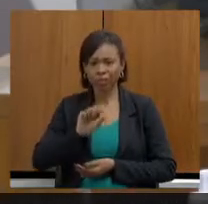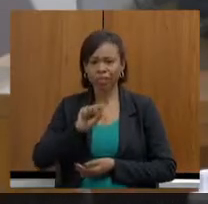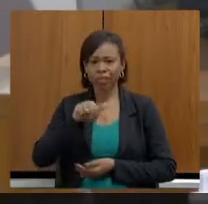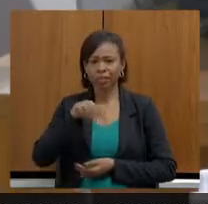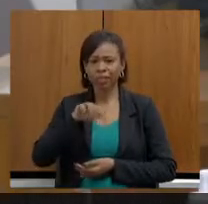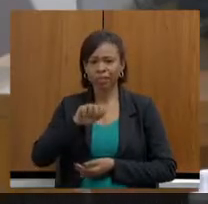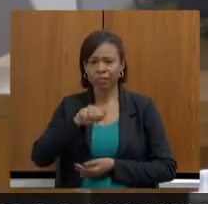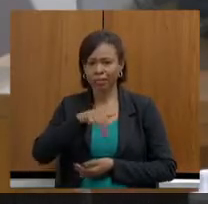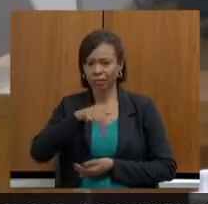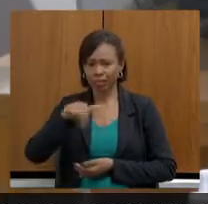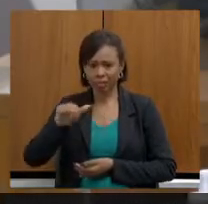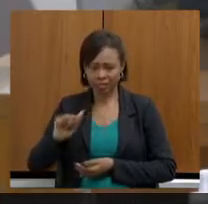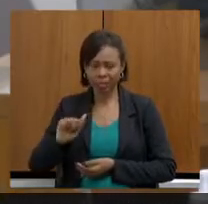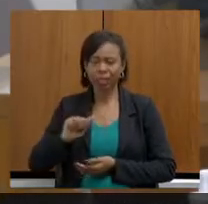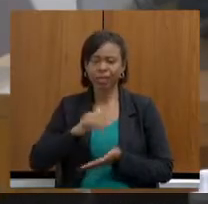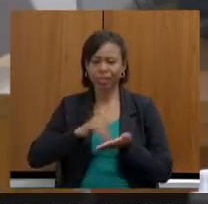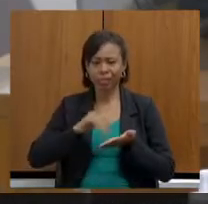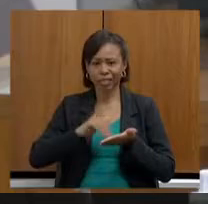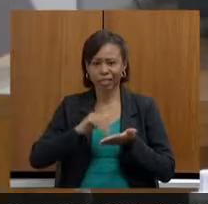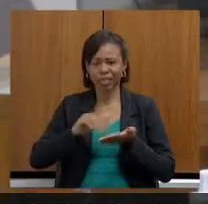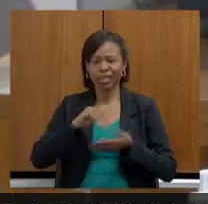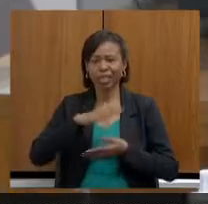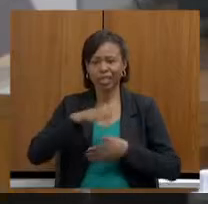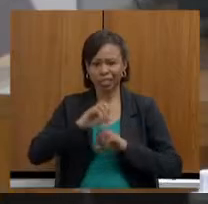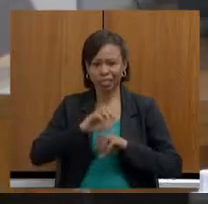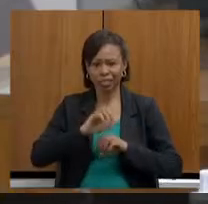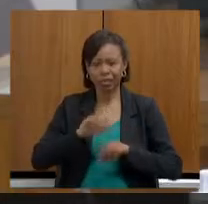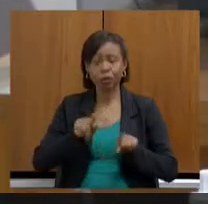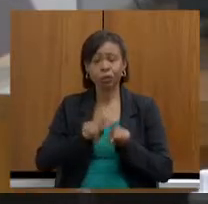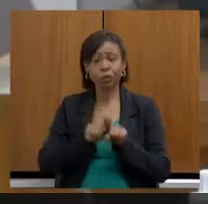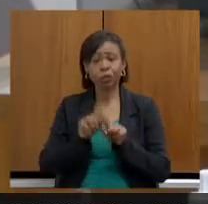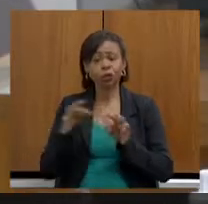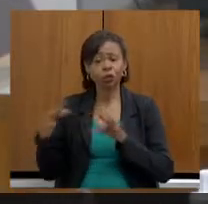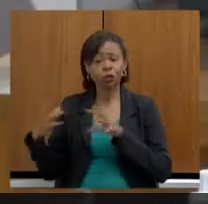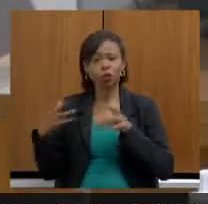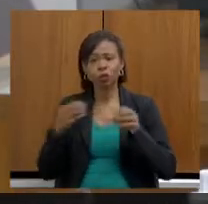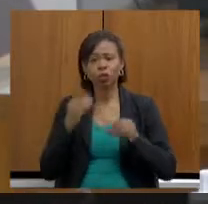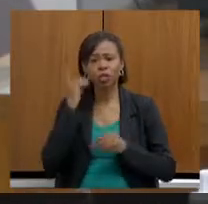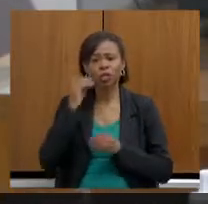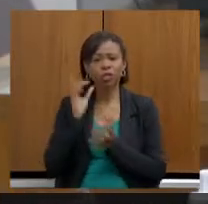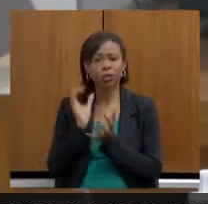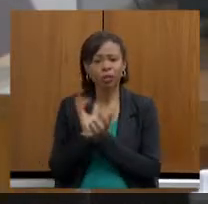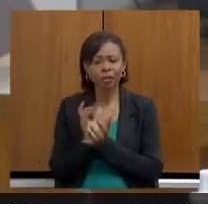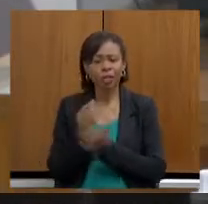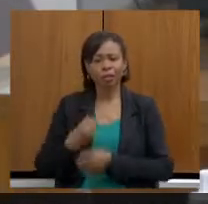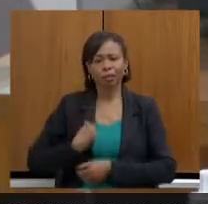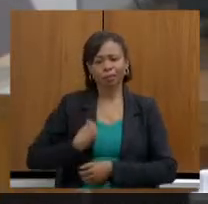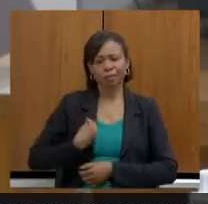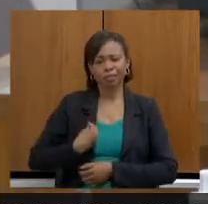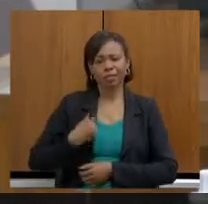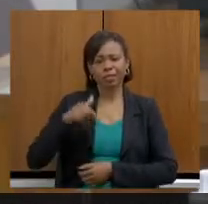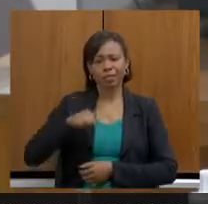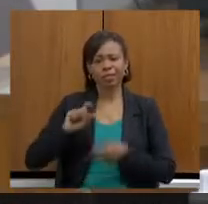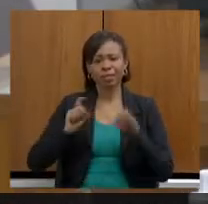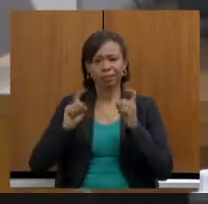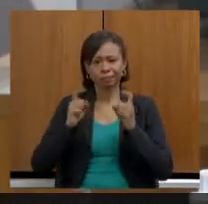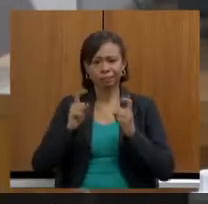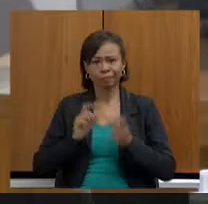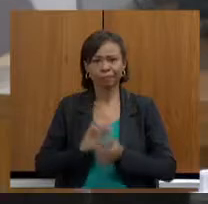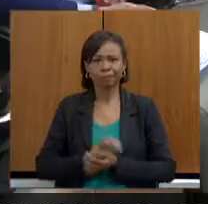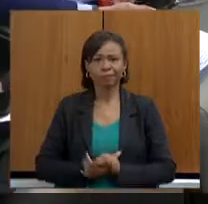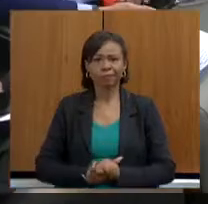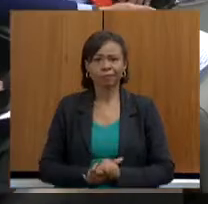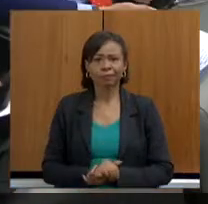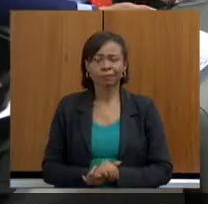é gostaria de cumprimentar também aqui a todos os deputados presentes nesta reunião